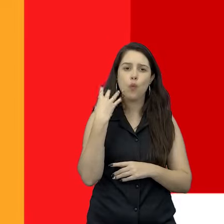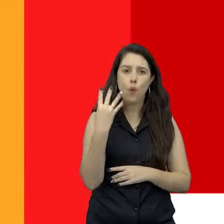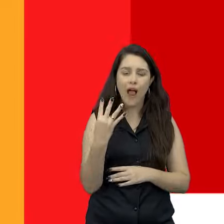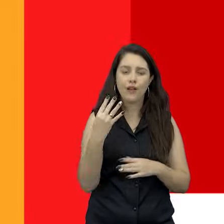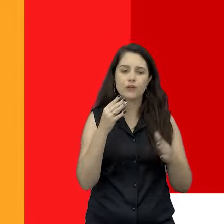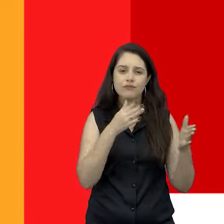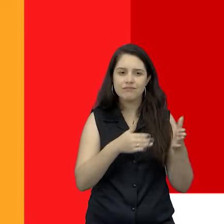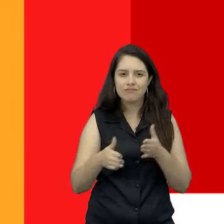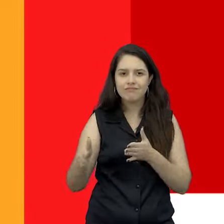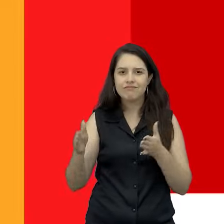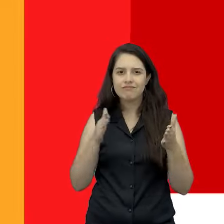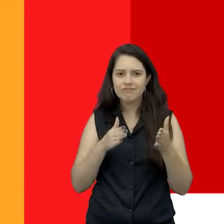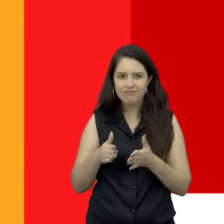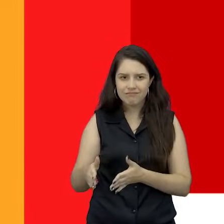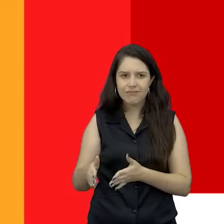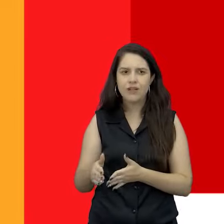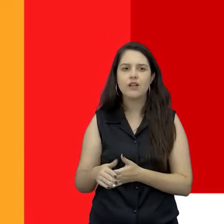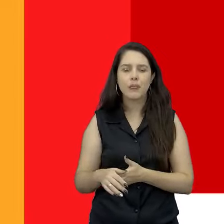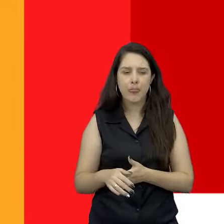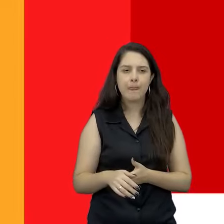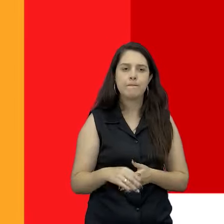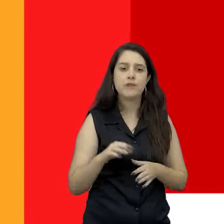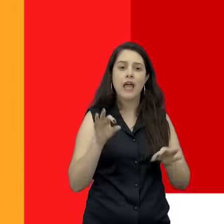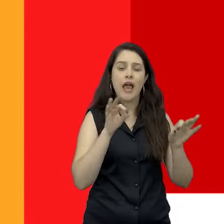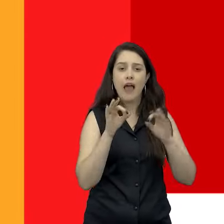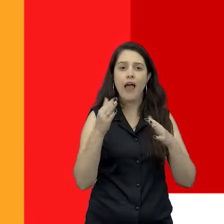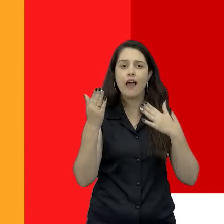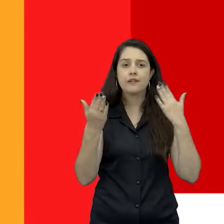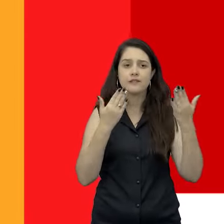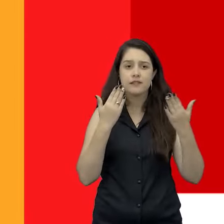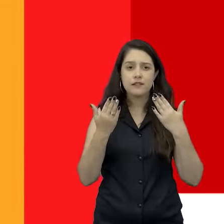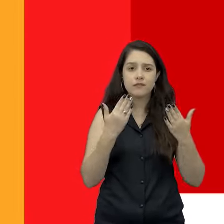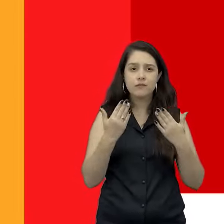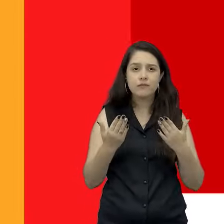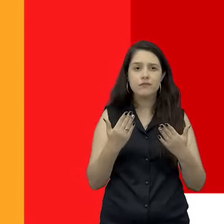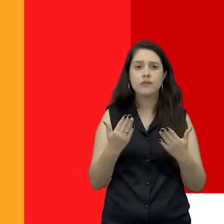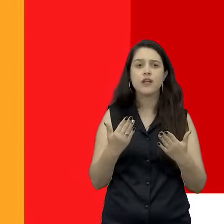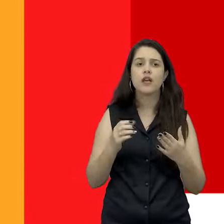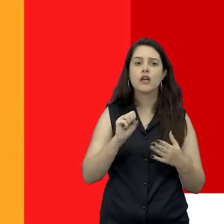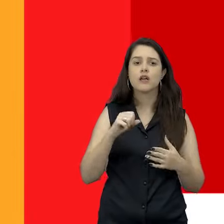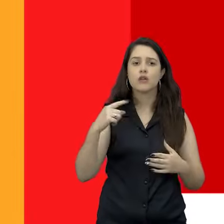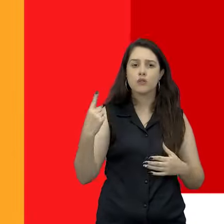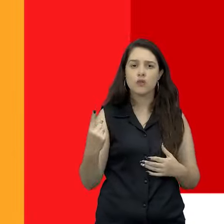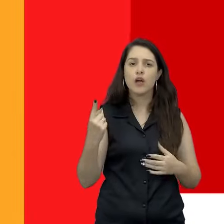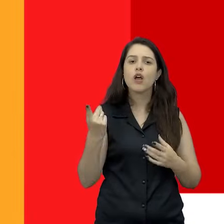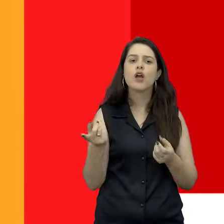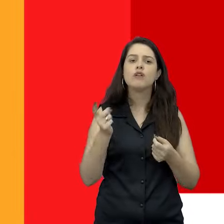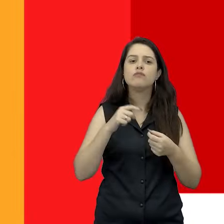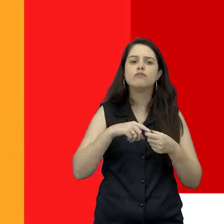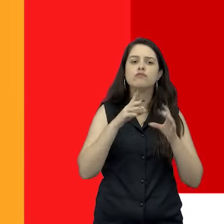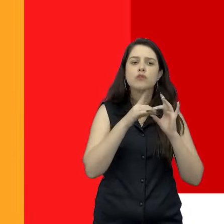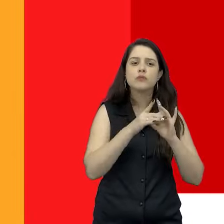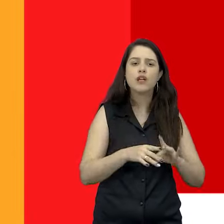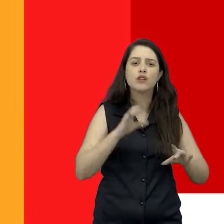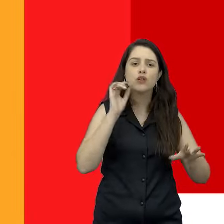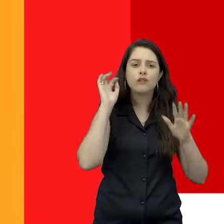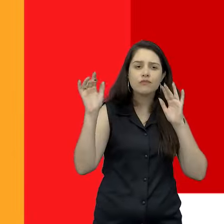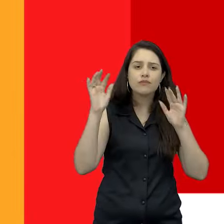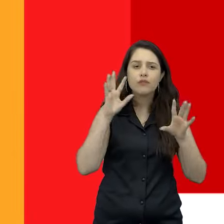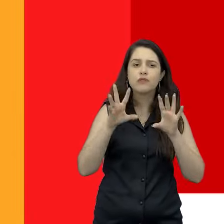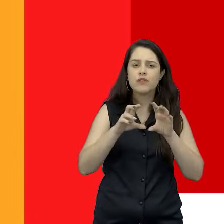está proposto lá na nossa BNCC, que é a oralidade, análise do aspecto discursivo, para depois o aluno já ter familiaridade com o